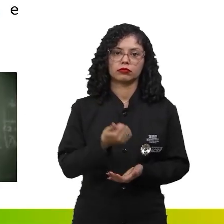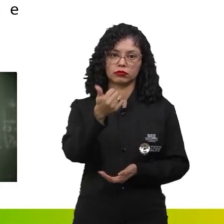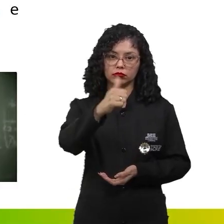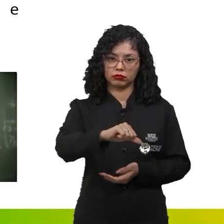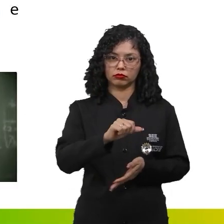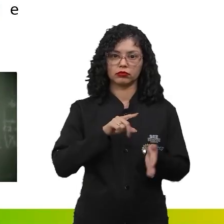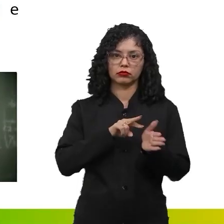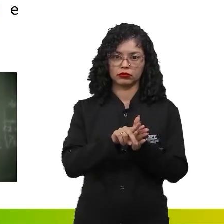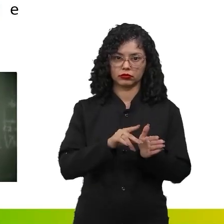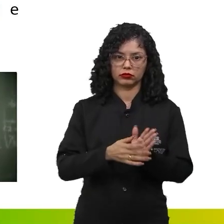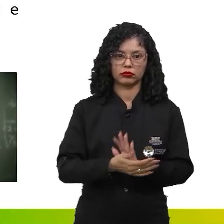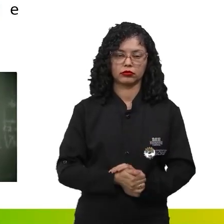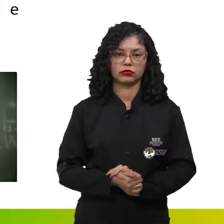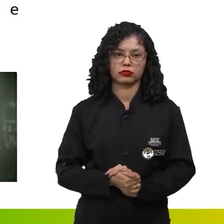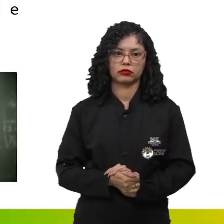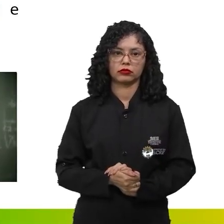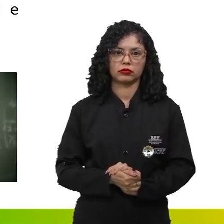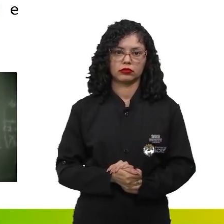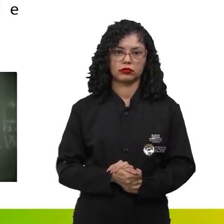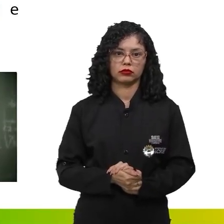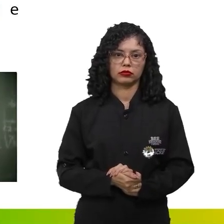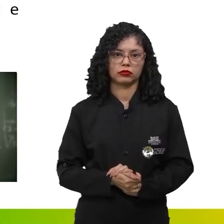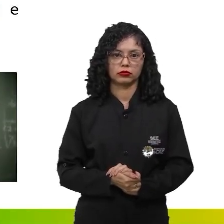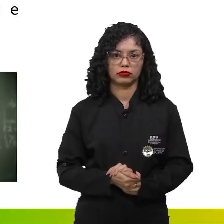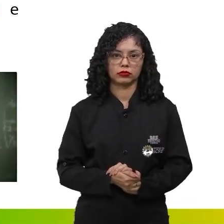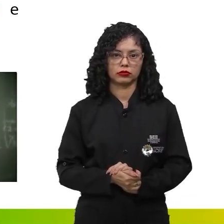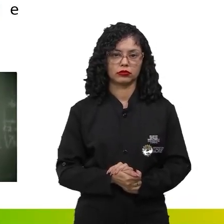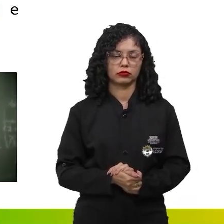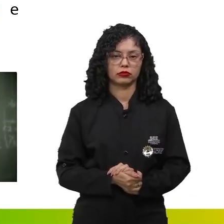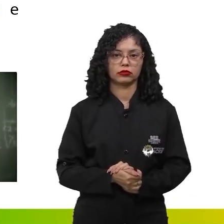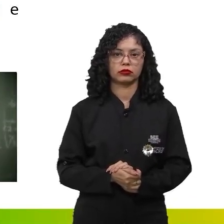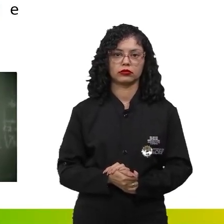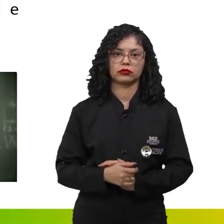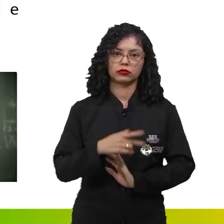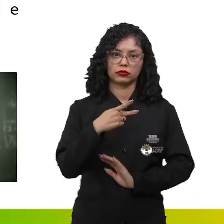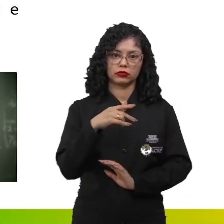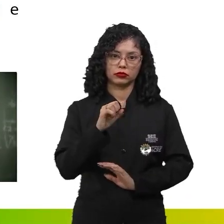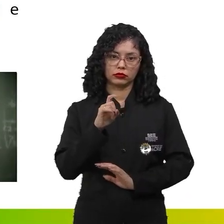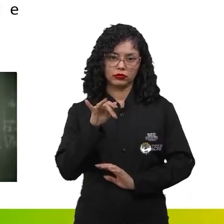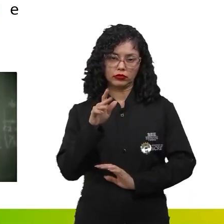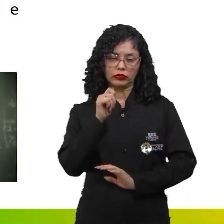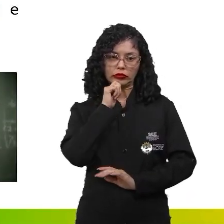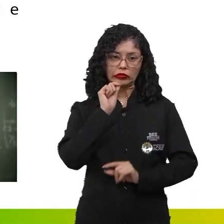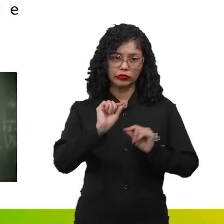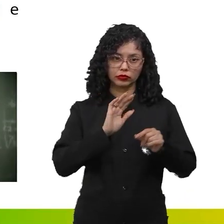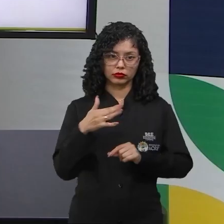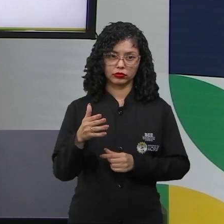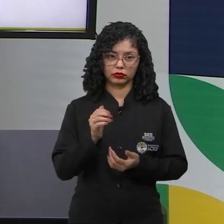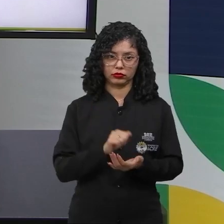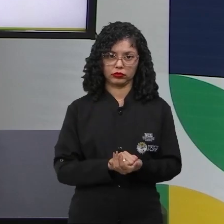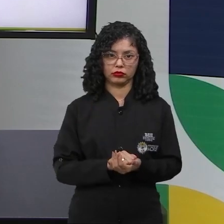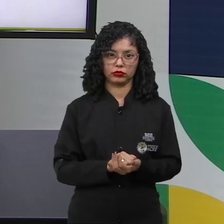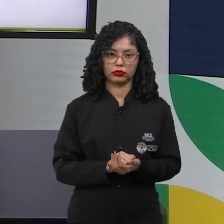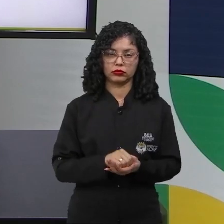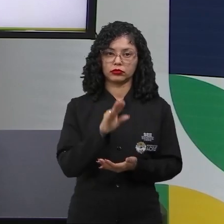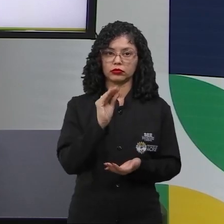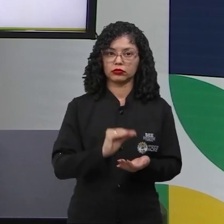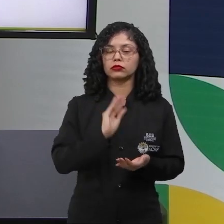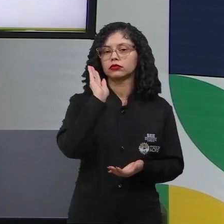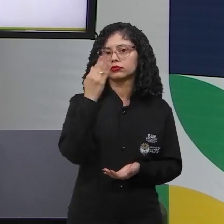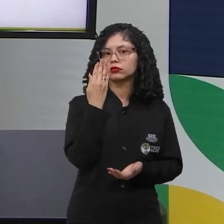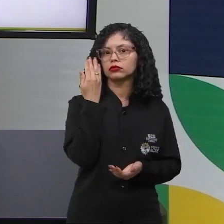e negacionismo. O que seriam esses dois? Pseudociência, pessoal, é como se fosse uma